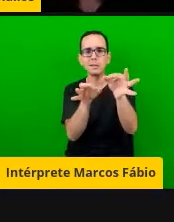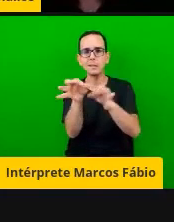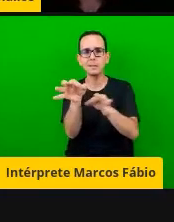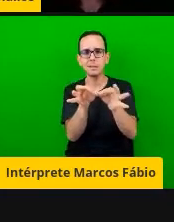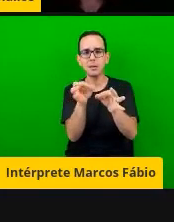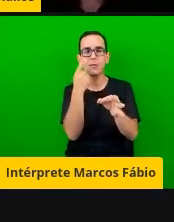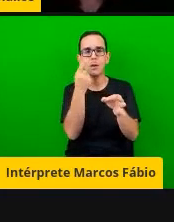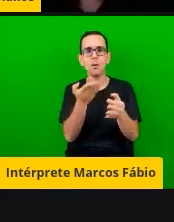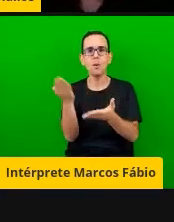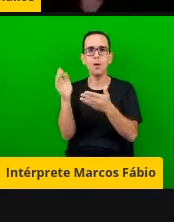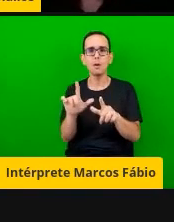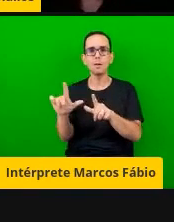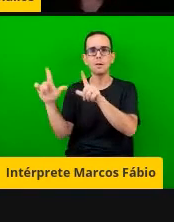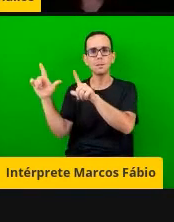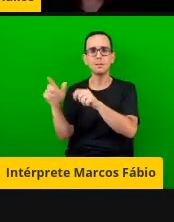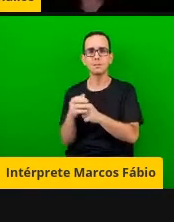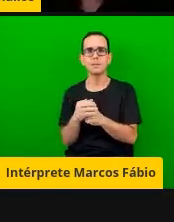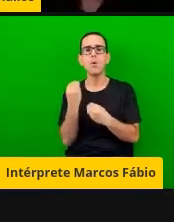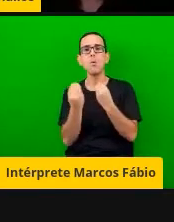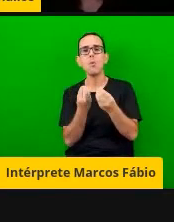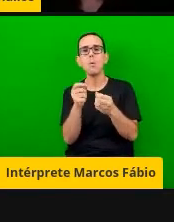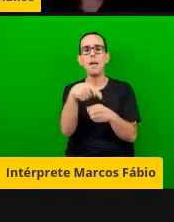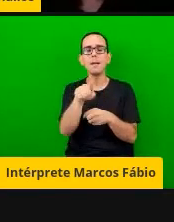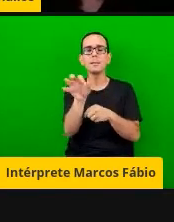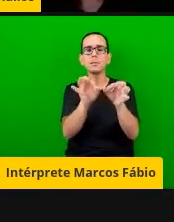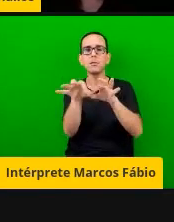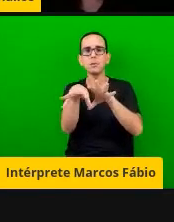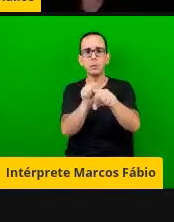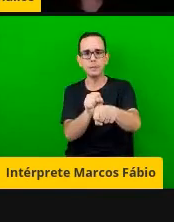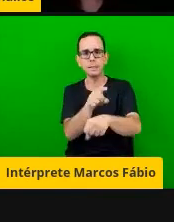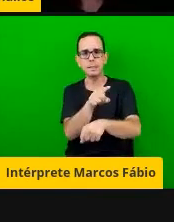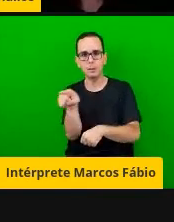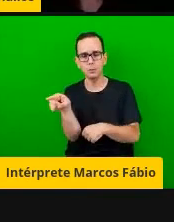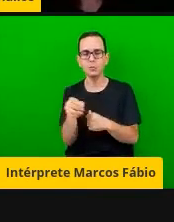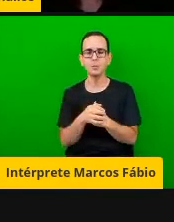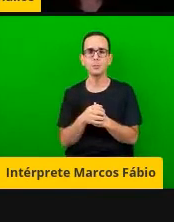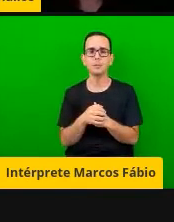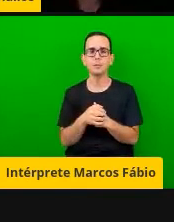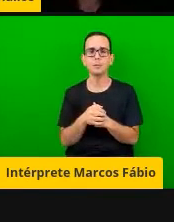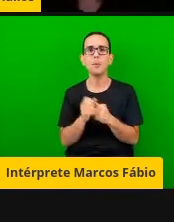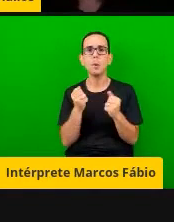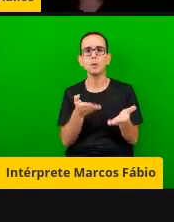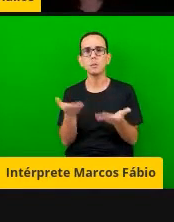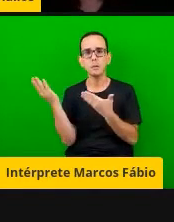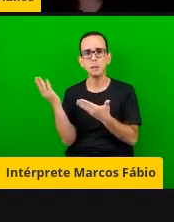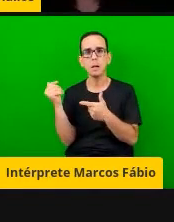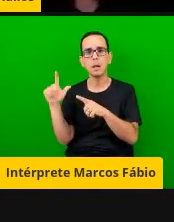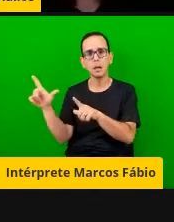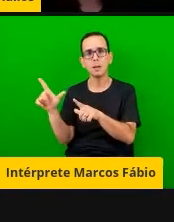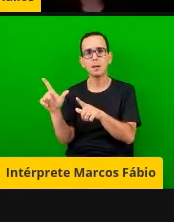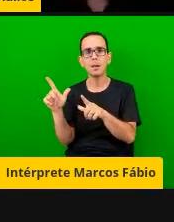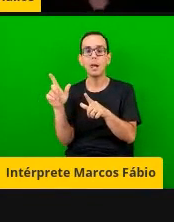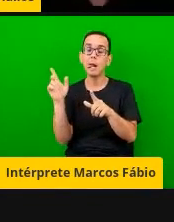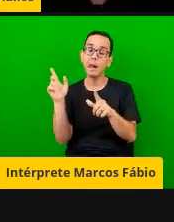aí como é que nós organizamos essa nossa formação. Pode passar mais um, por favor. É lógico que é um oferecimento da